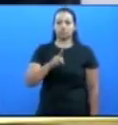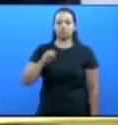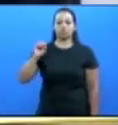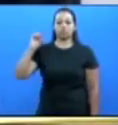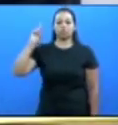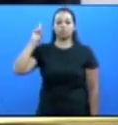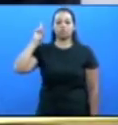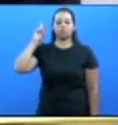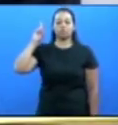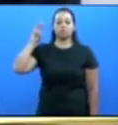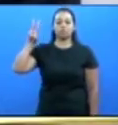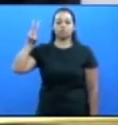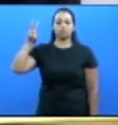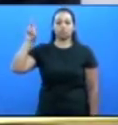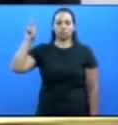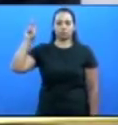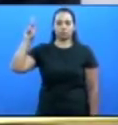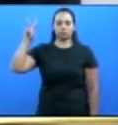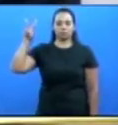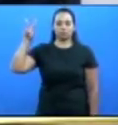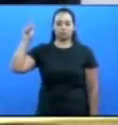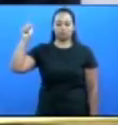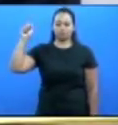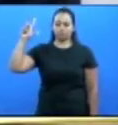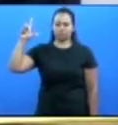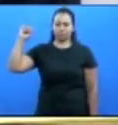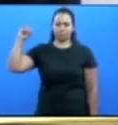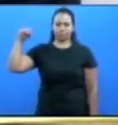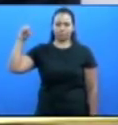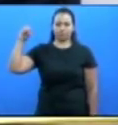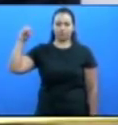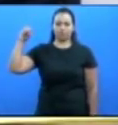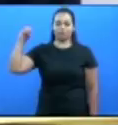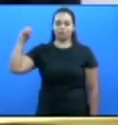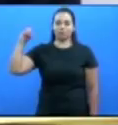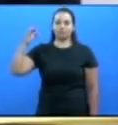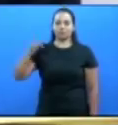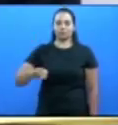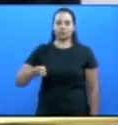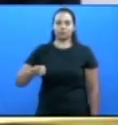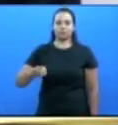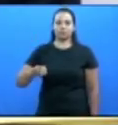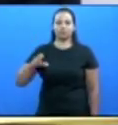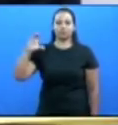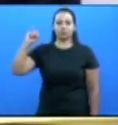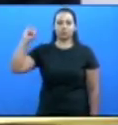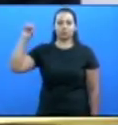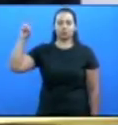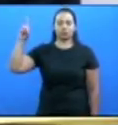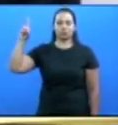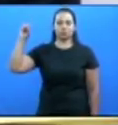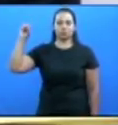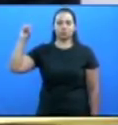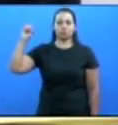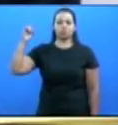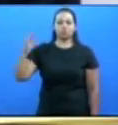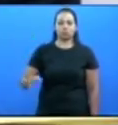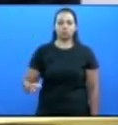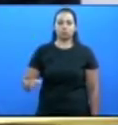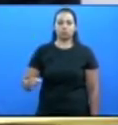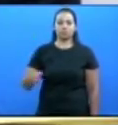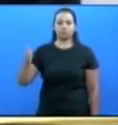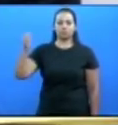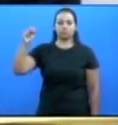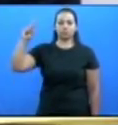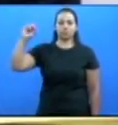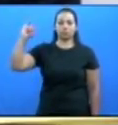Sim. Professor Cláudio? Sim. Cido Saraiva? Sim. Arlindo Araújo? Sim.